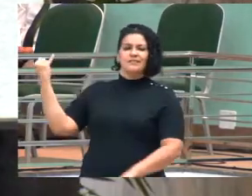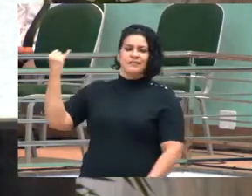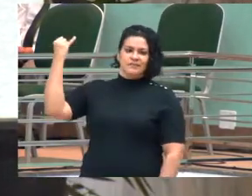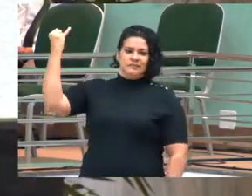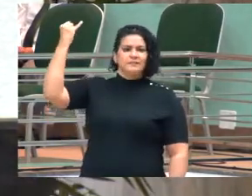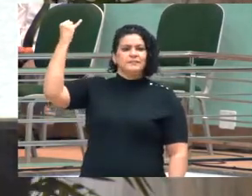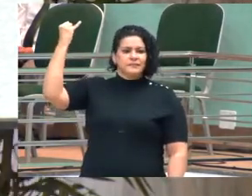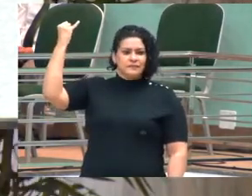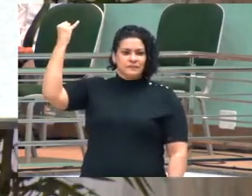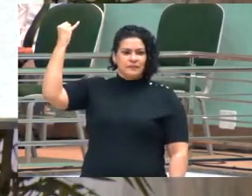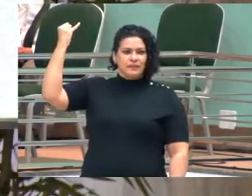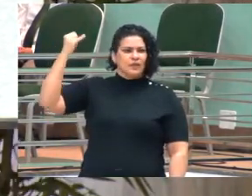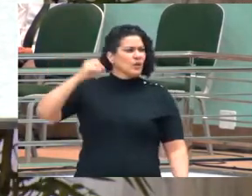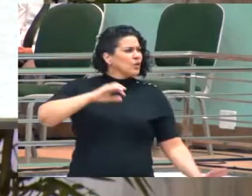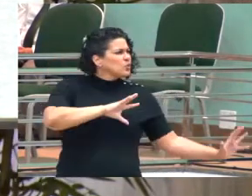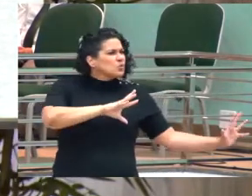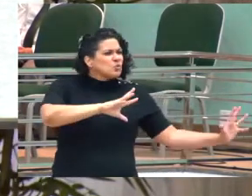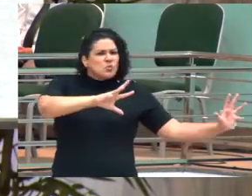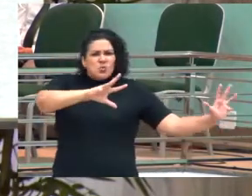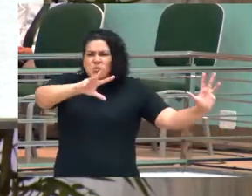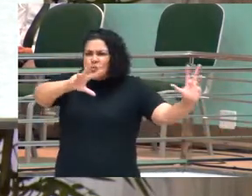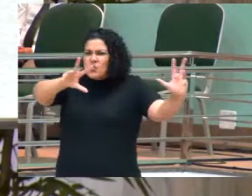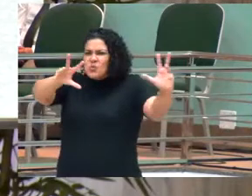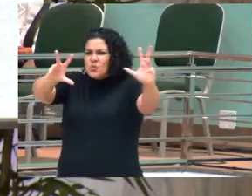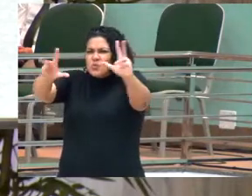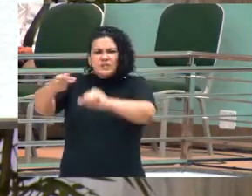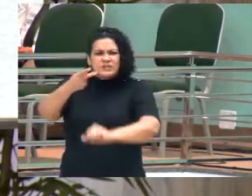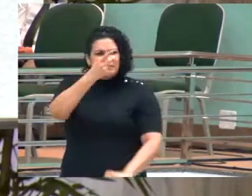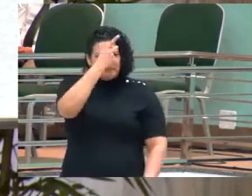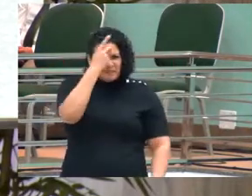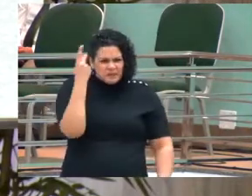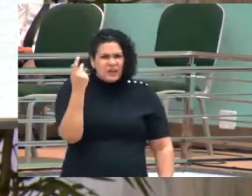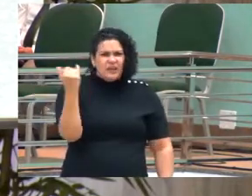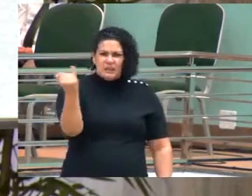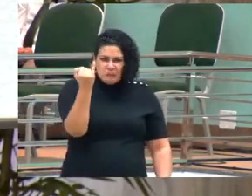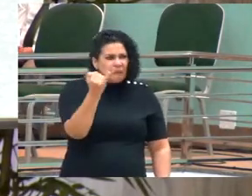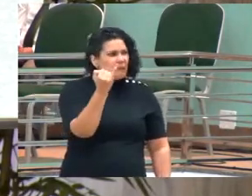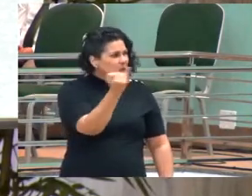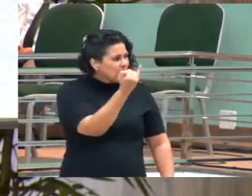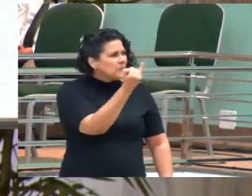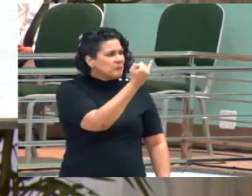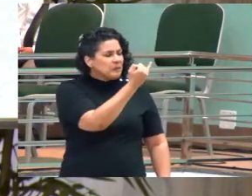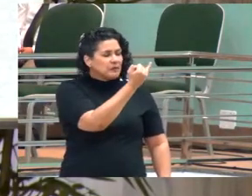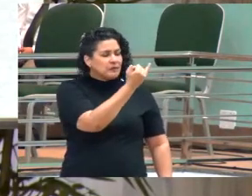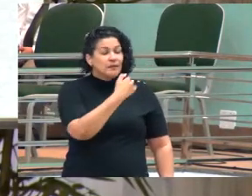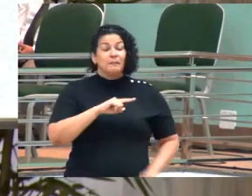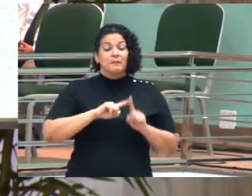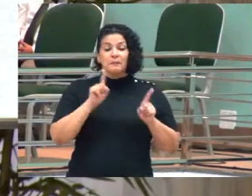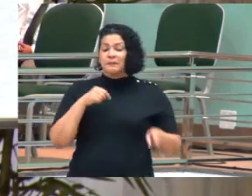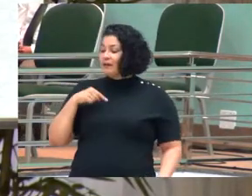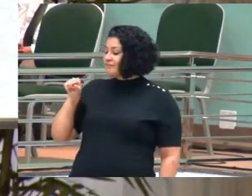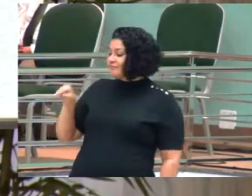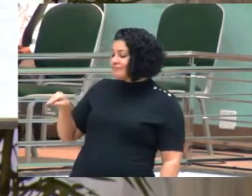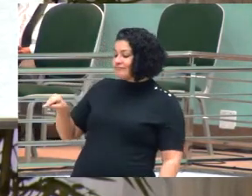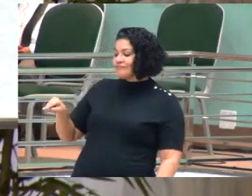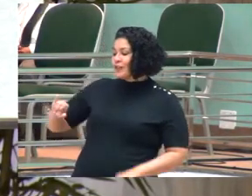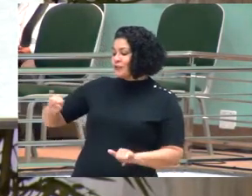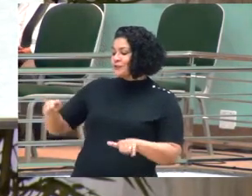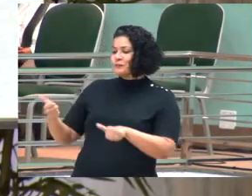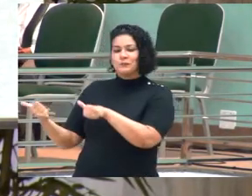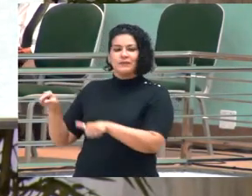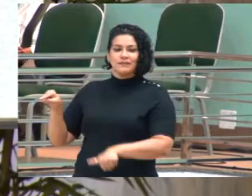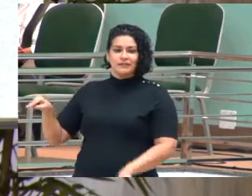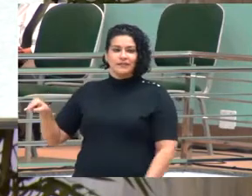não havia ninguém maior do que João. Eu era apenas um homem que morava no deserto.